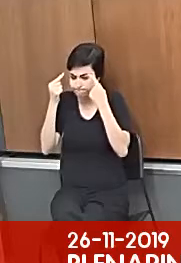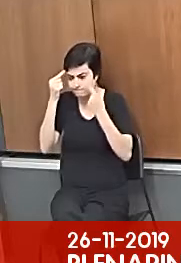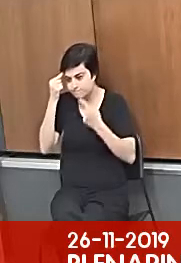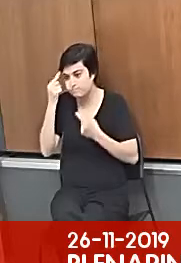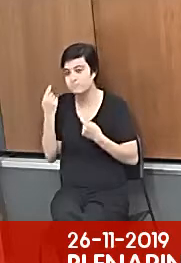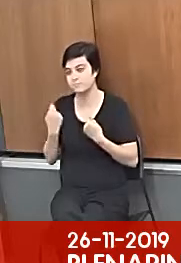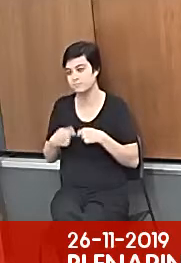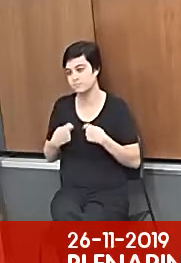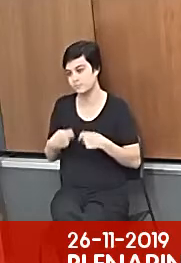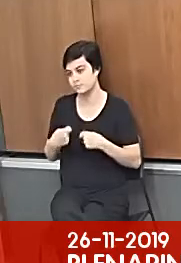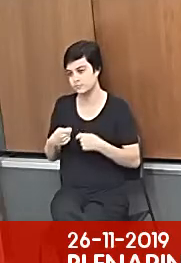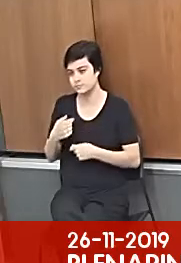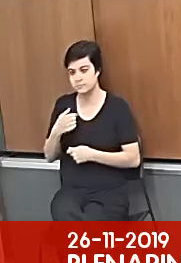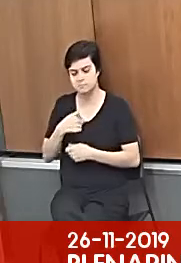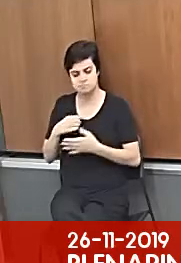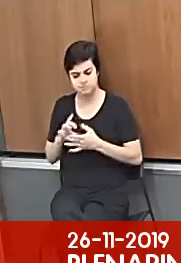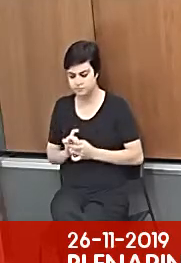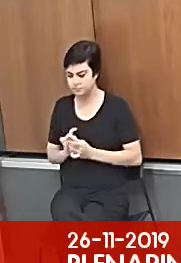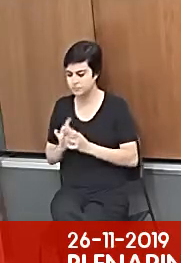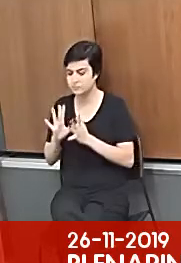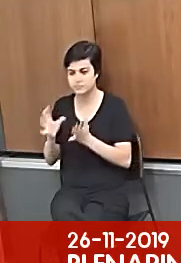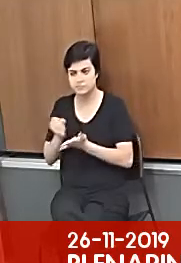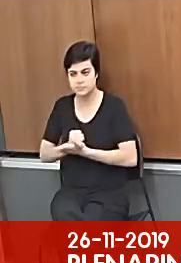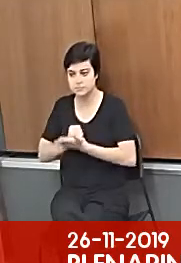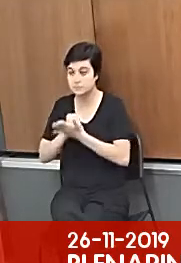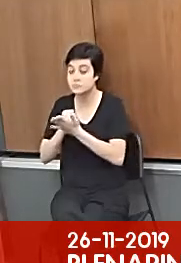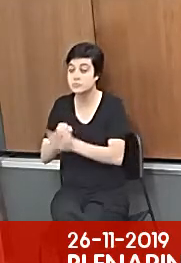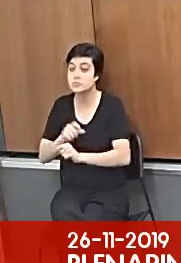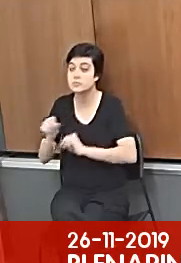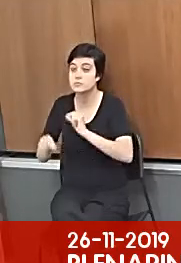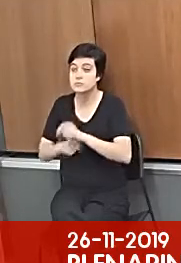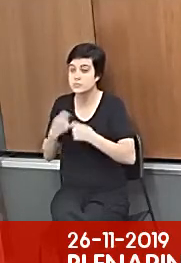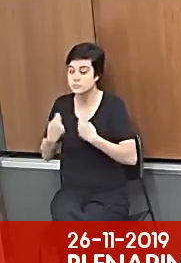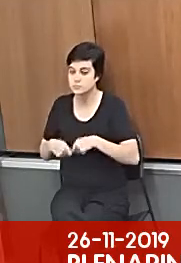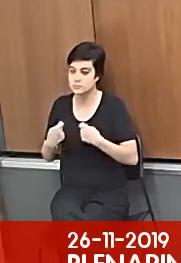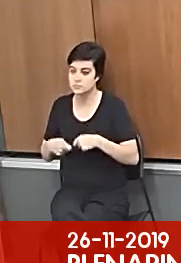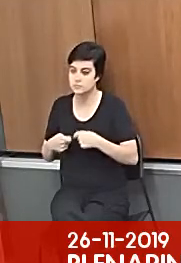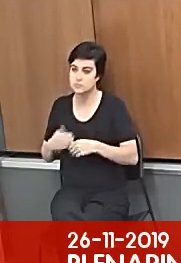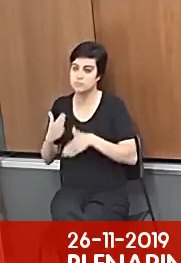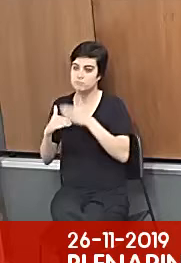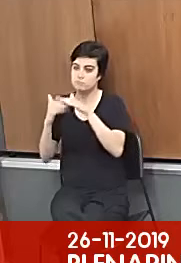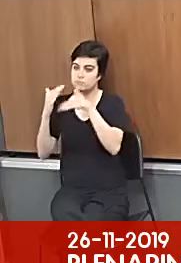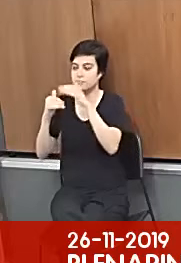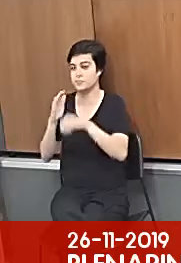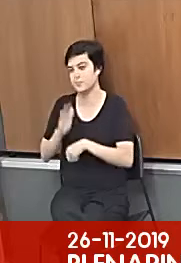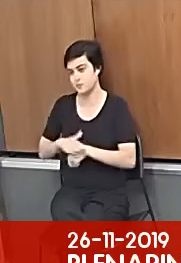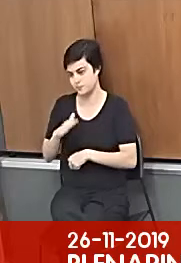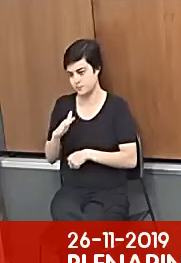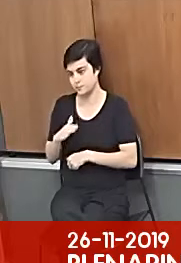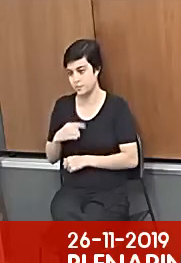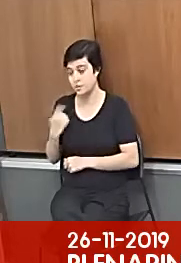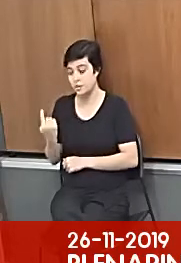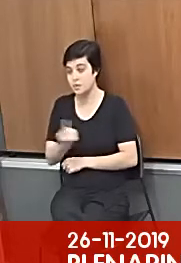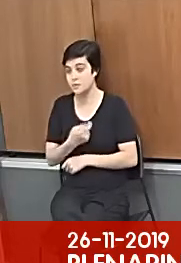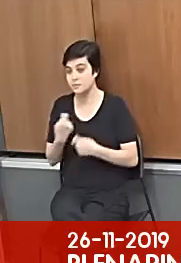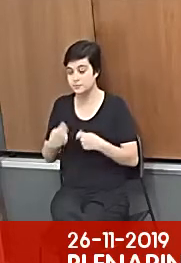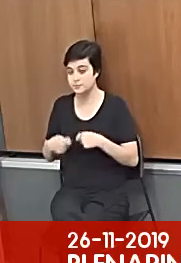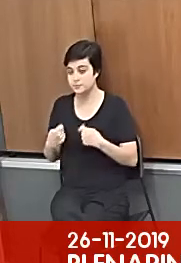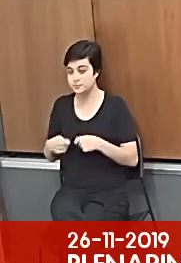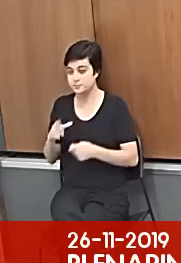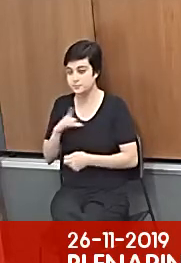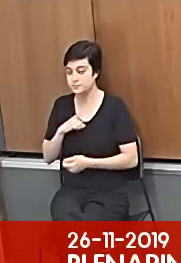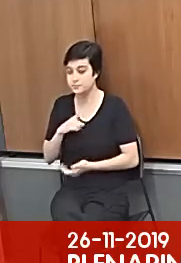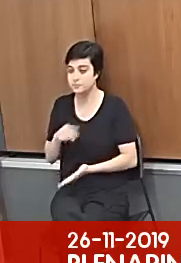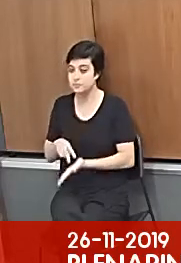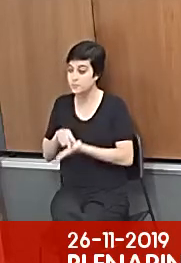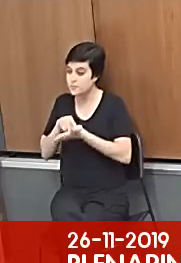inteira disposição do que for necessário para essa construção. Nós temos que fazer uma construção muito firme